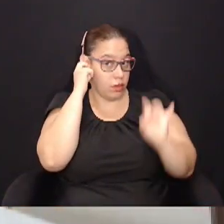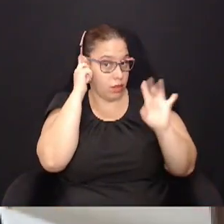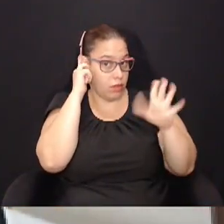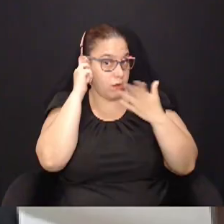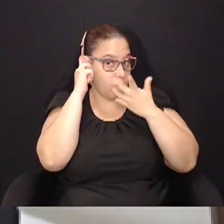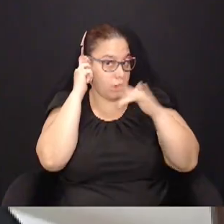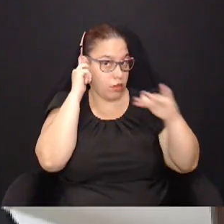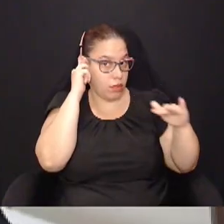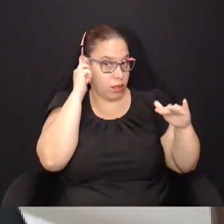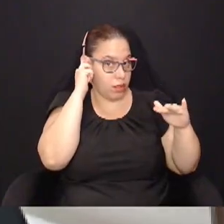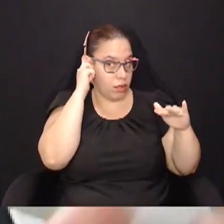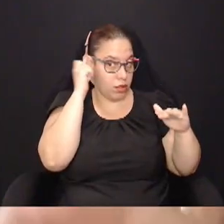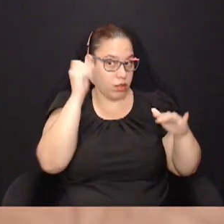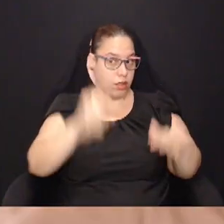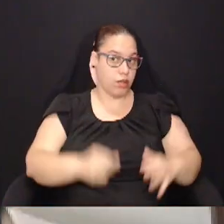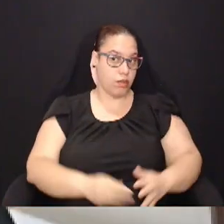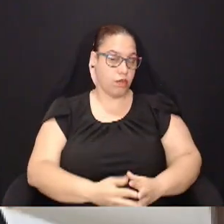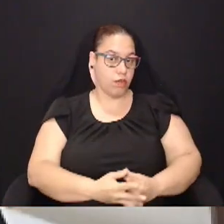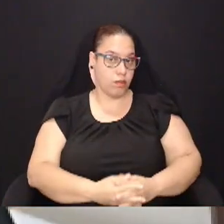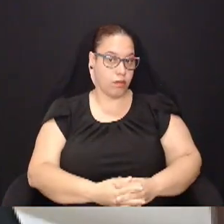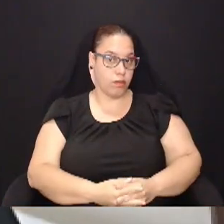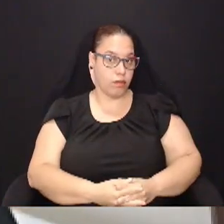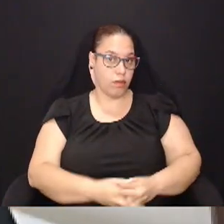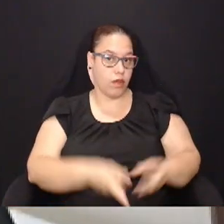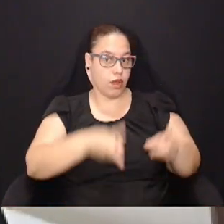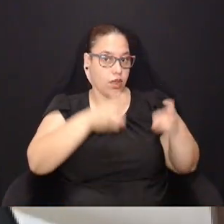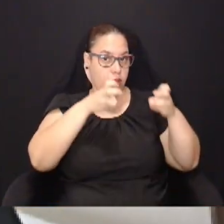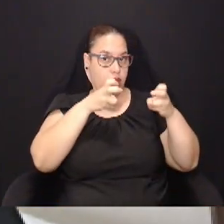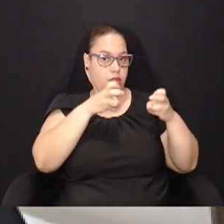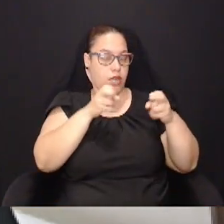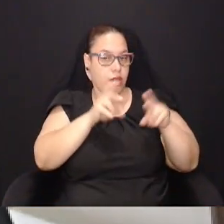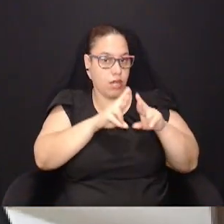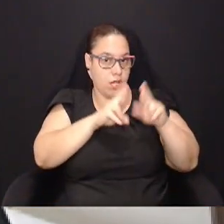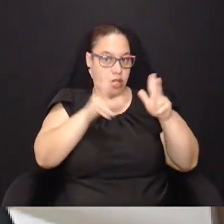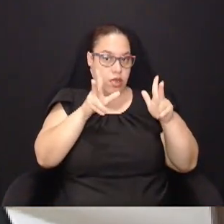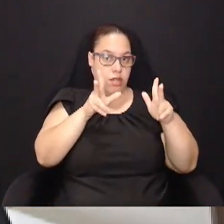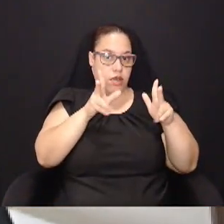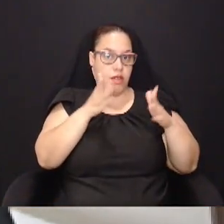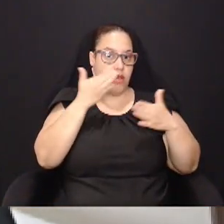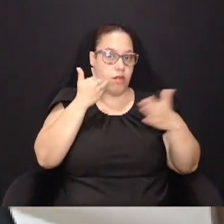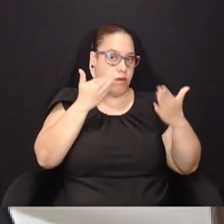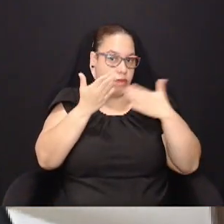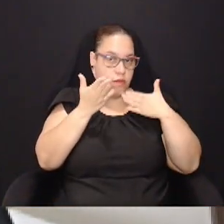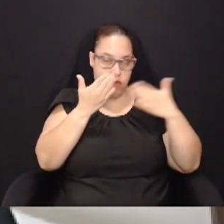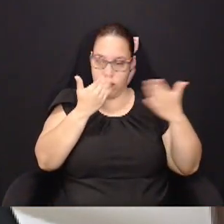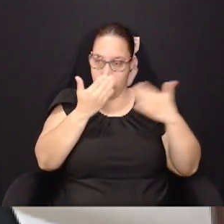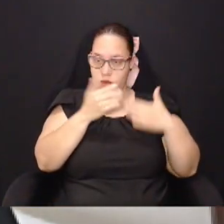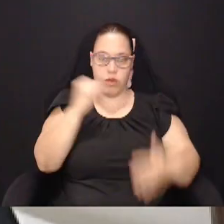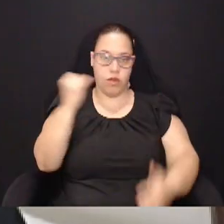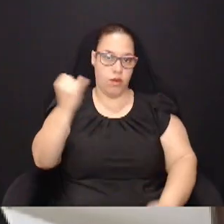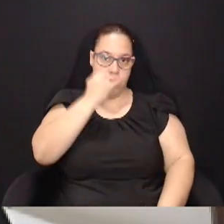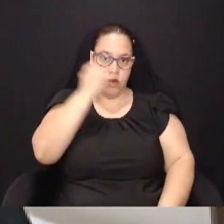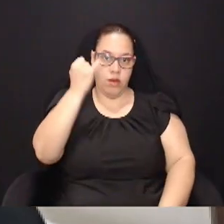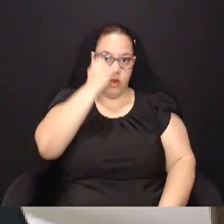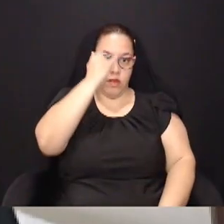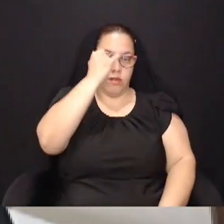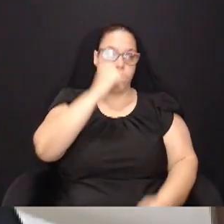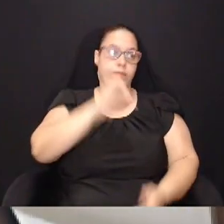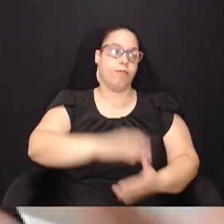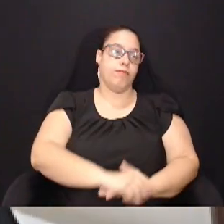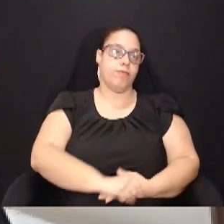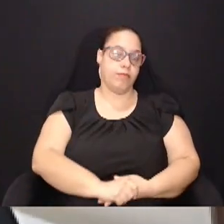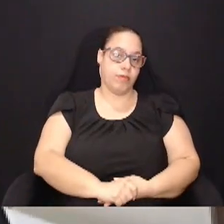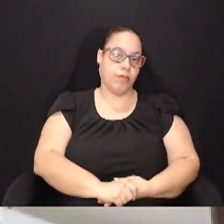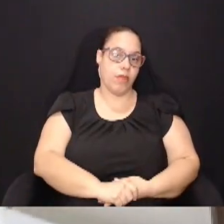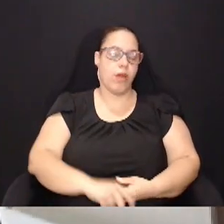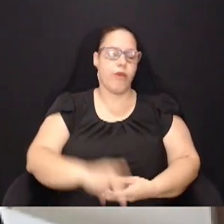o seu cônjuge. Você percebe que tem alguma coisa diferente. A conversa ela é muito importante. O falar,